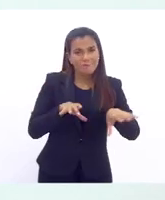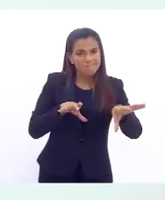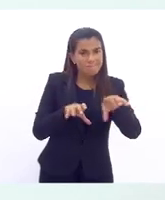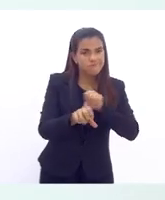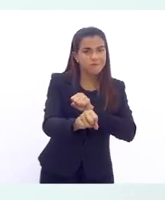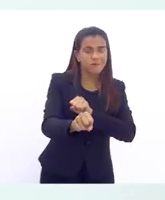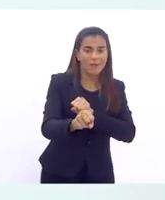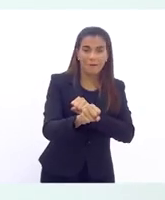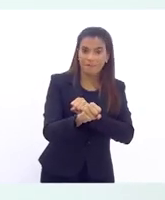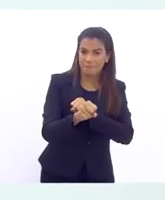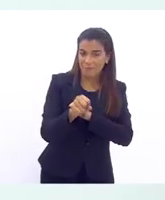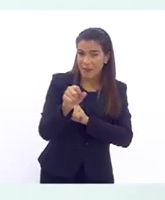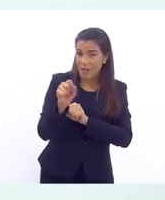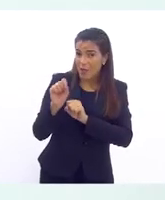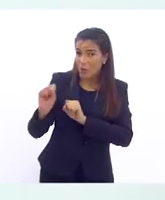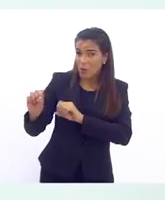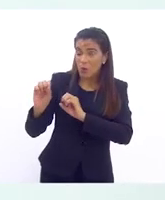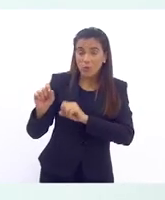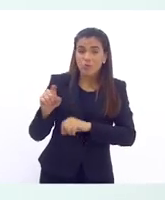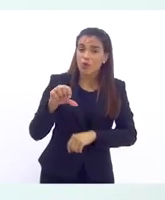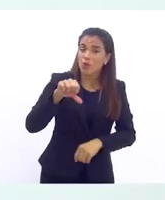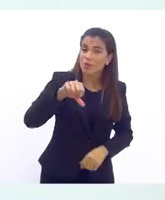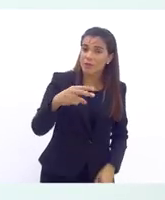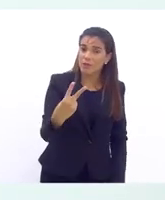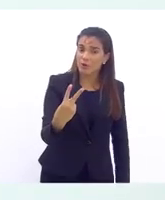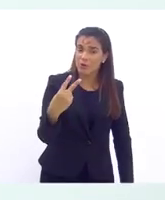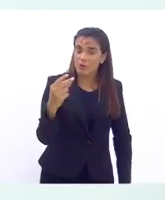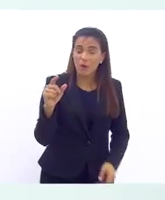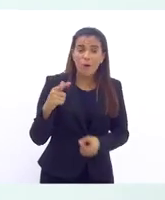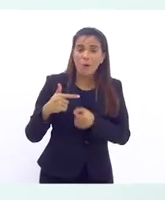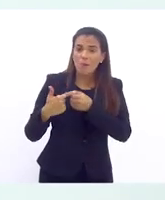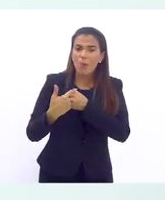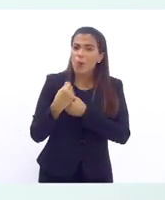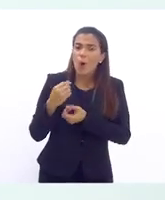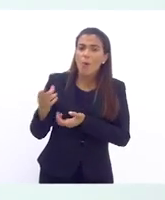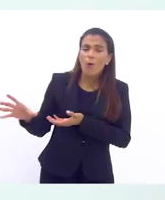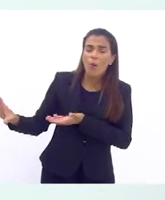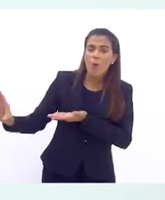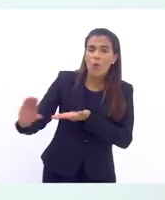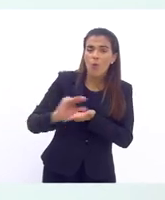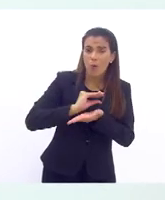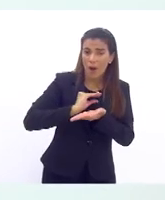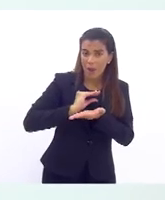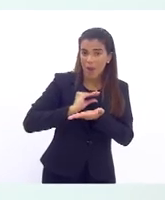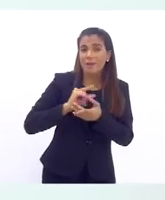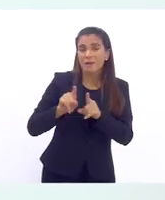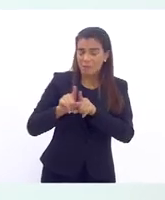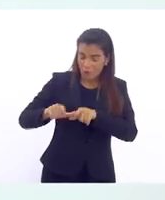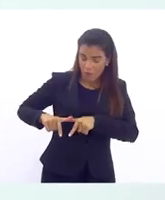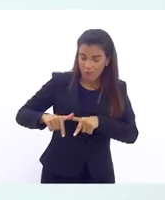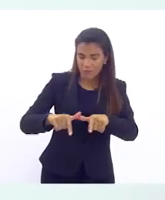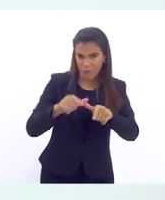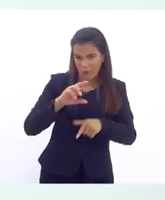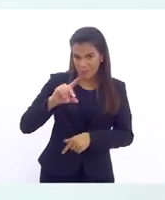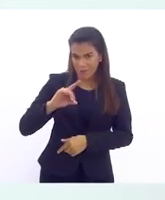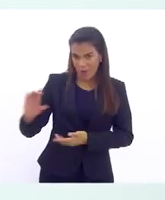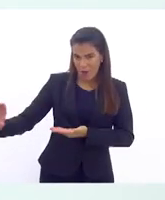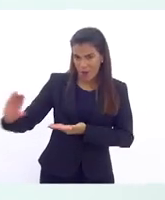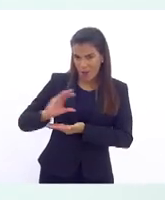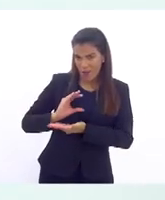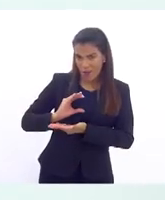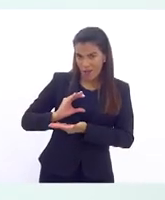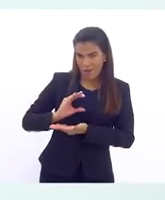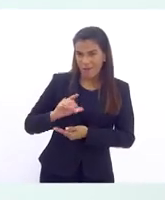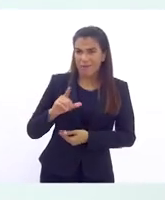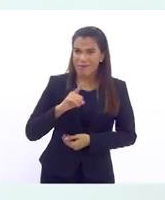explicar os outros aos 92 municípios Como captar esse recurso e como executar porque não é só captar eu vi